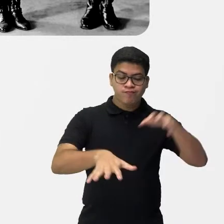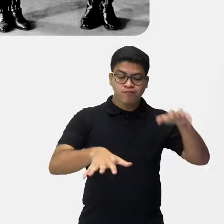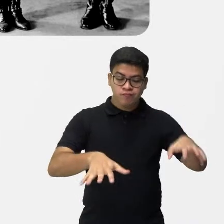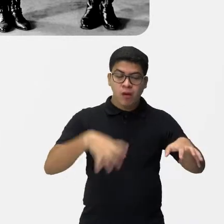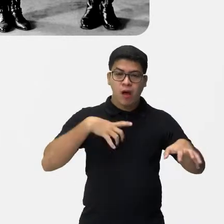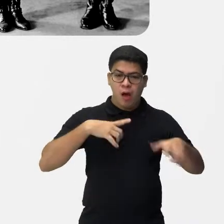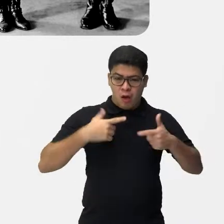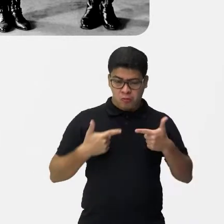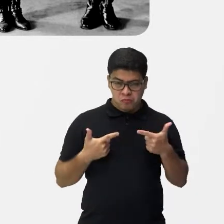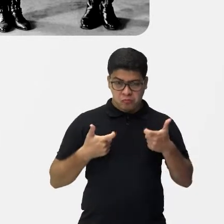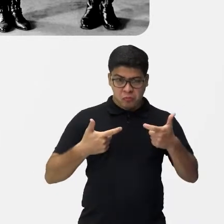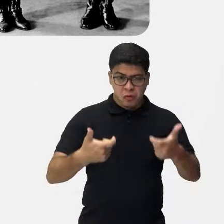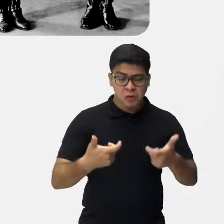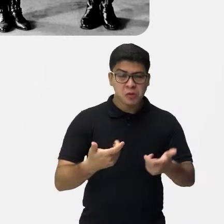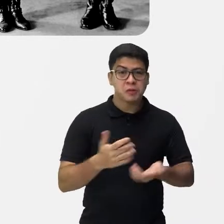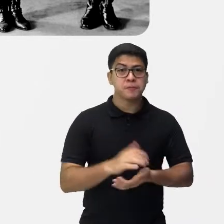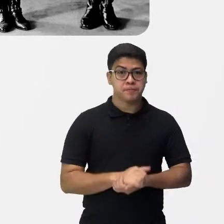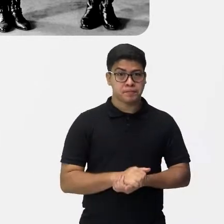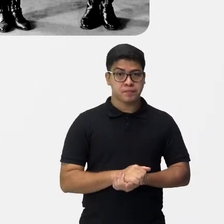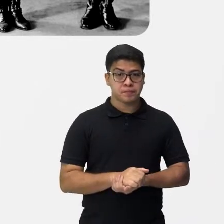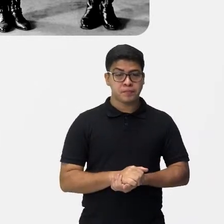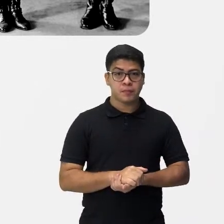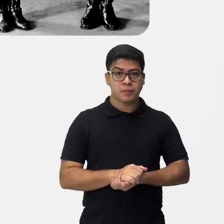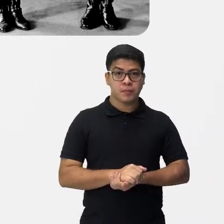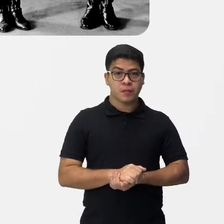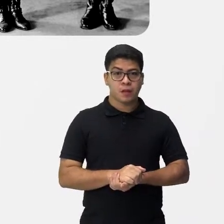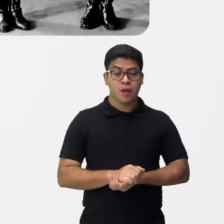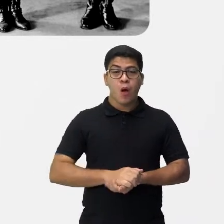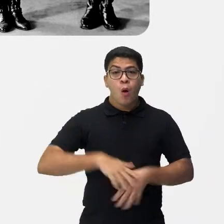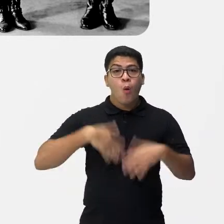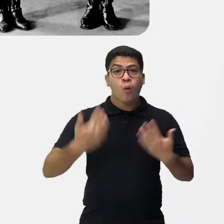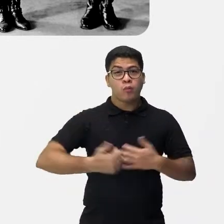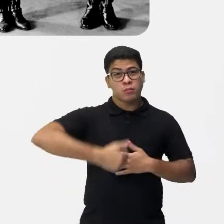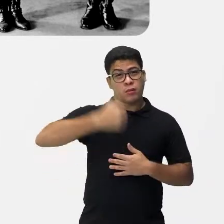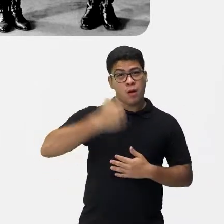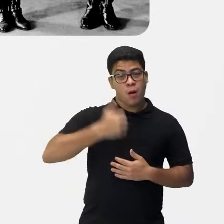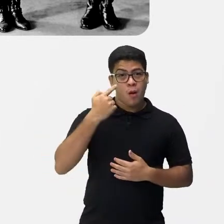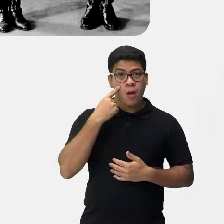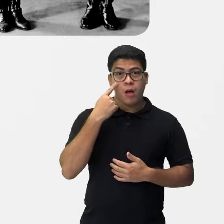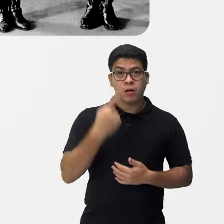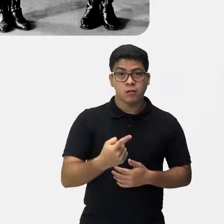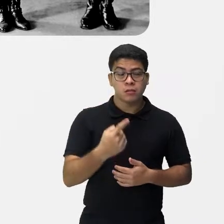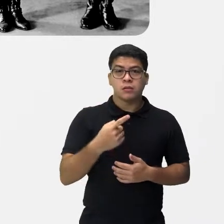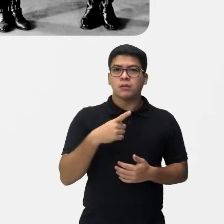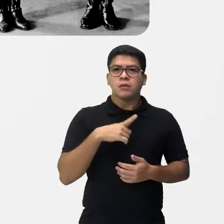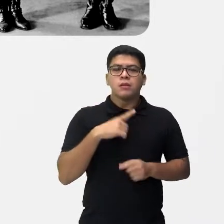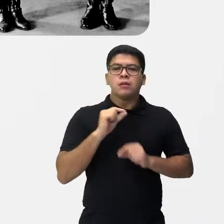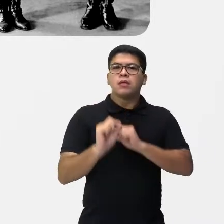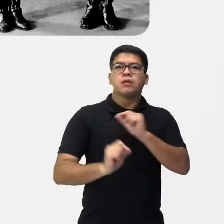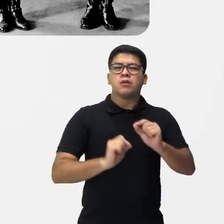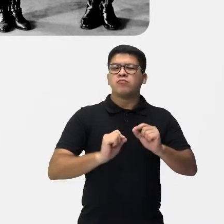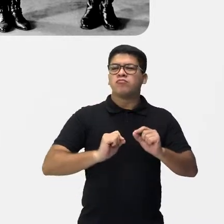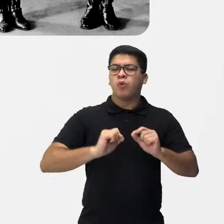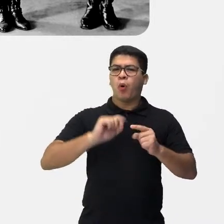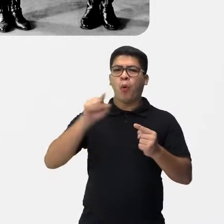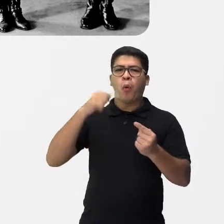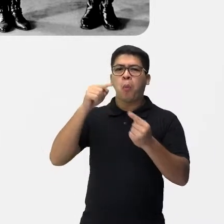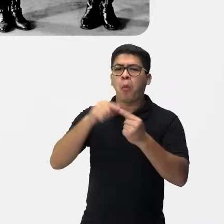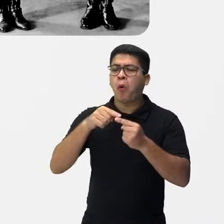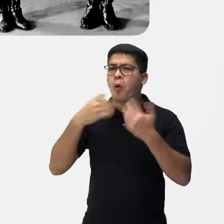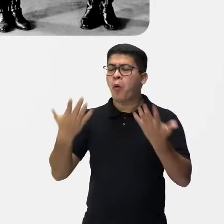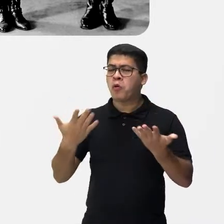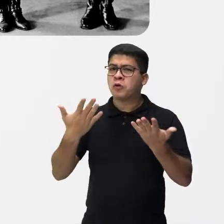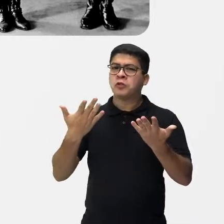continente asiático. Como na Primeira Guerra Mundial, nós vimos lá que um dos grandes motivos deles